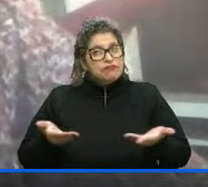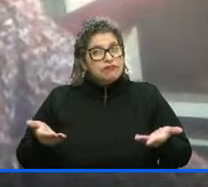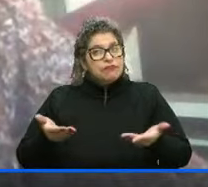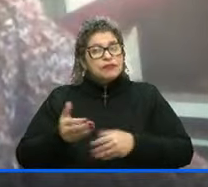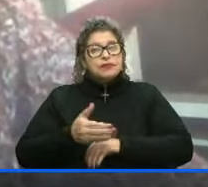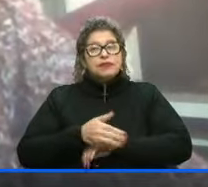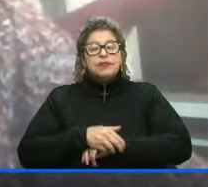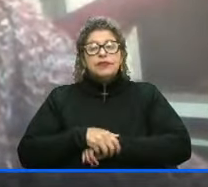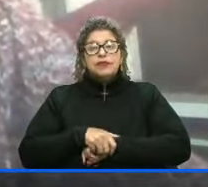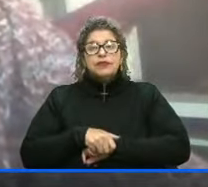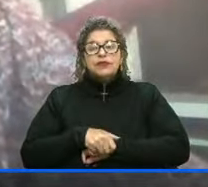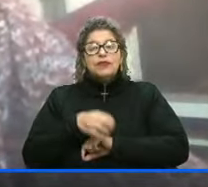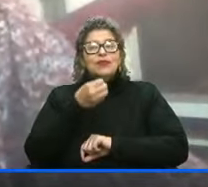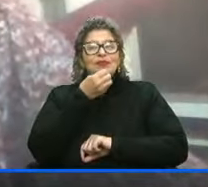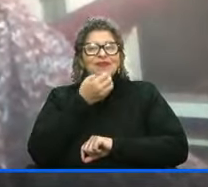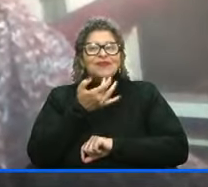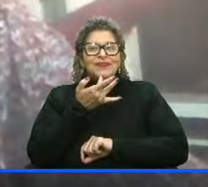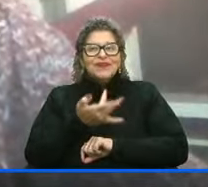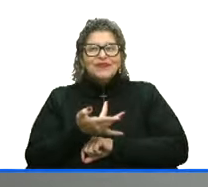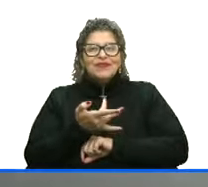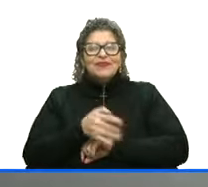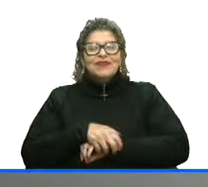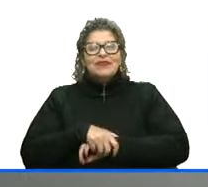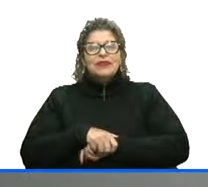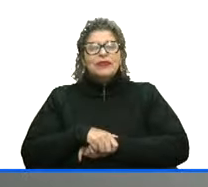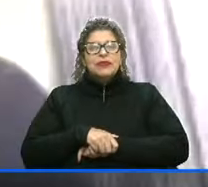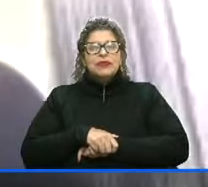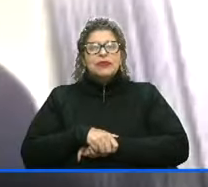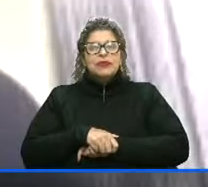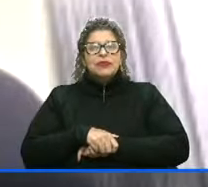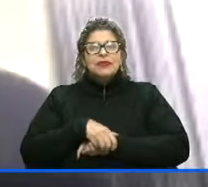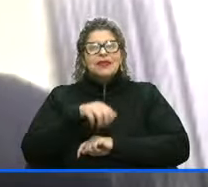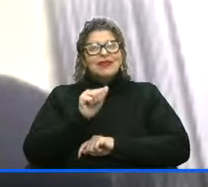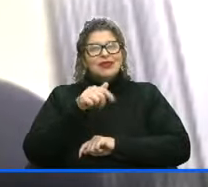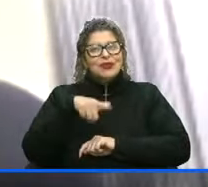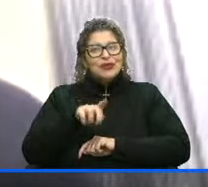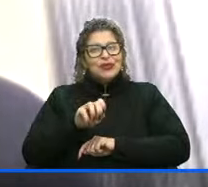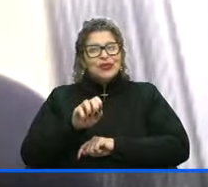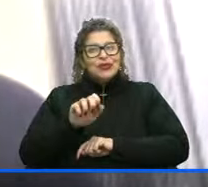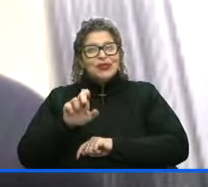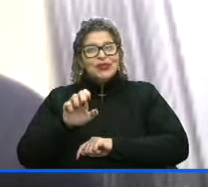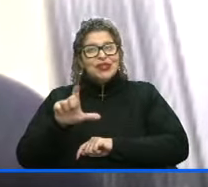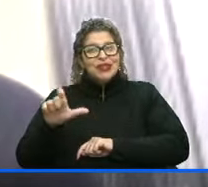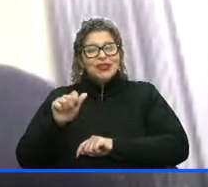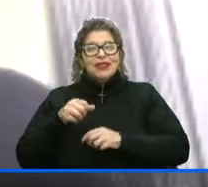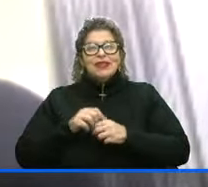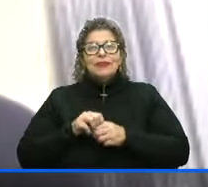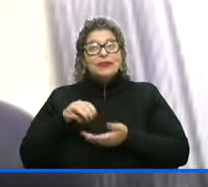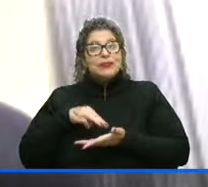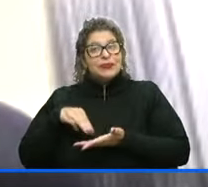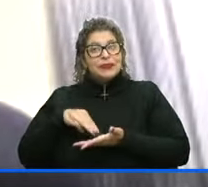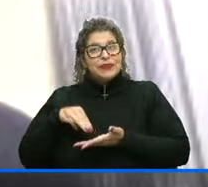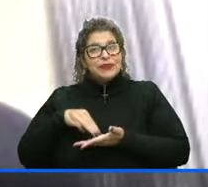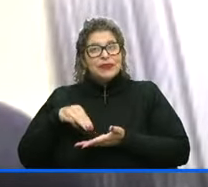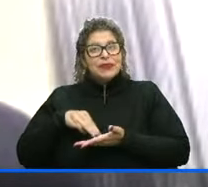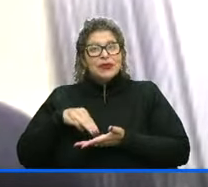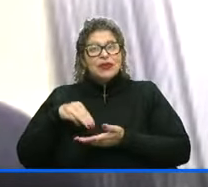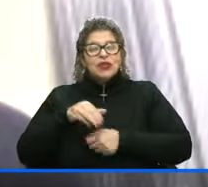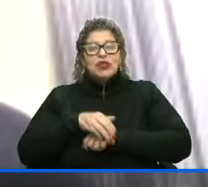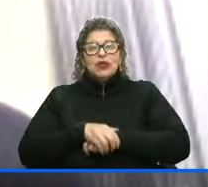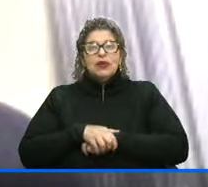Deixa eu ver aqui, Guadalupe. Oi, boa tarde. Sou a Ângela, da Secretaria de Educação.